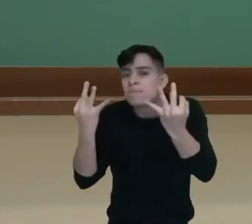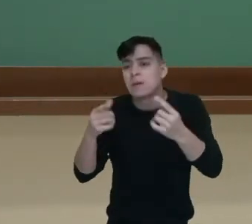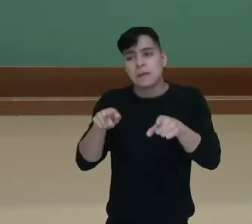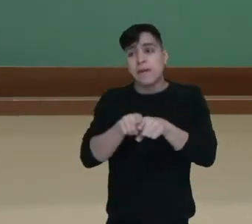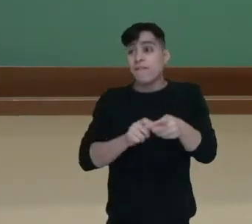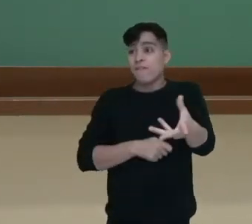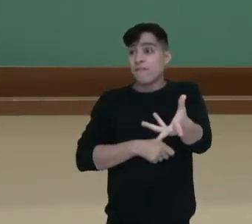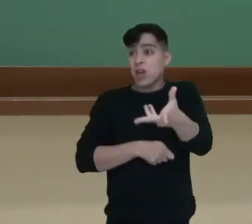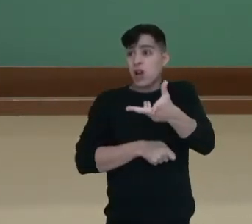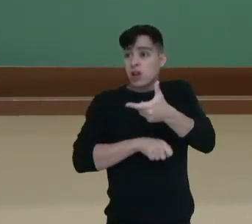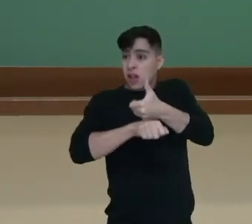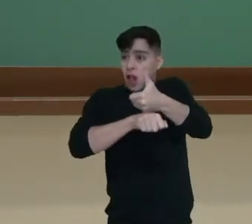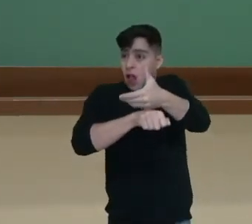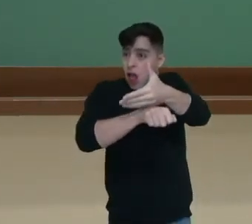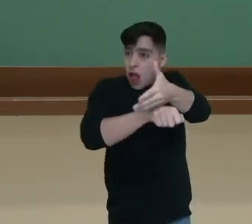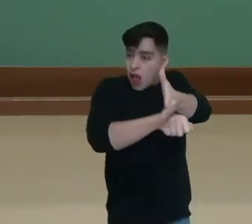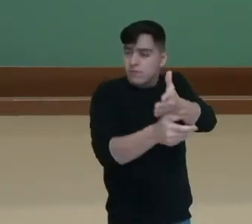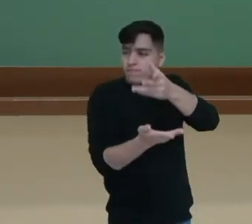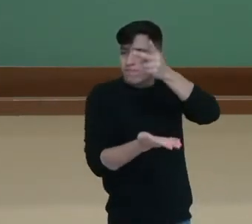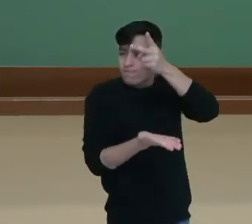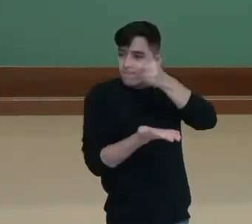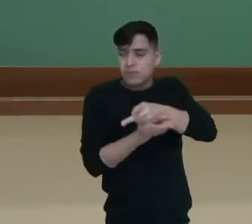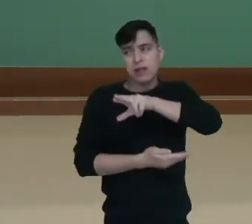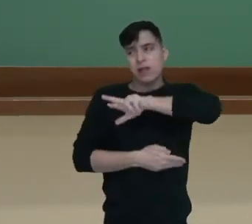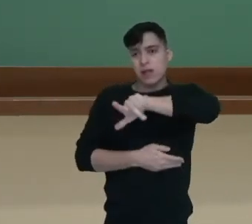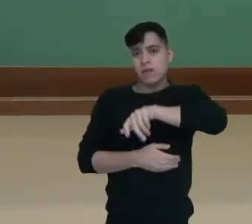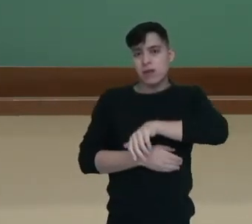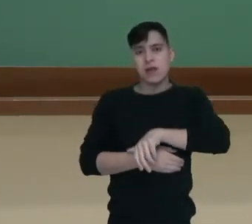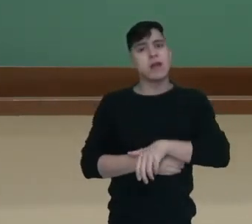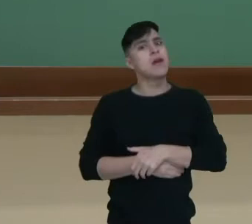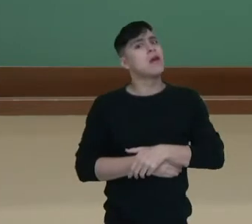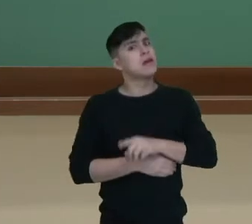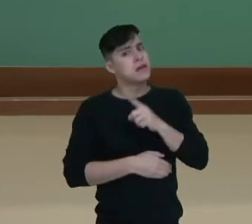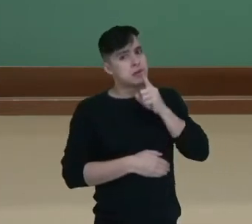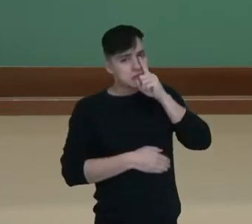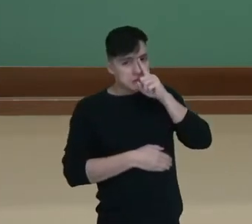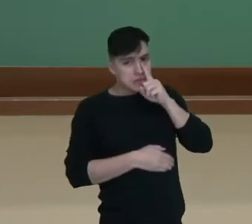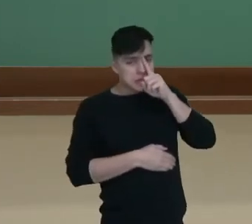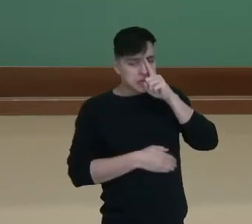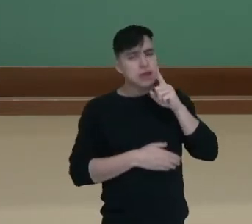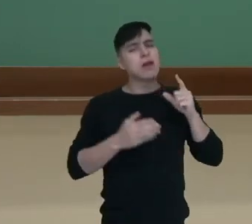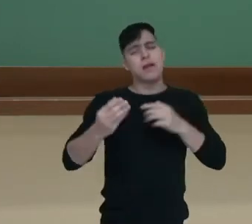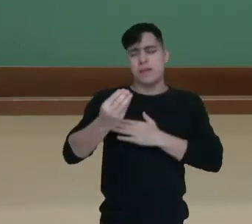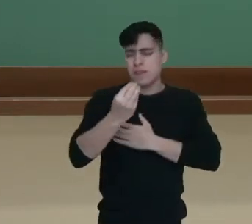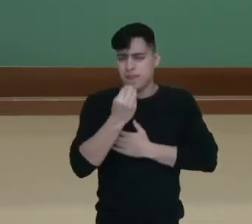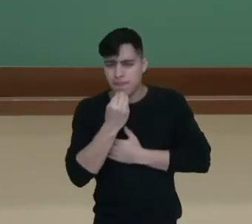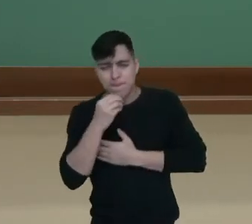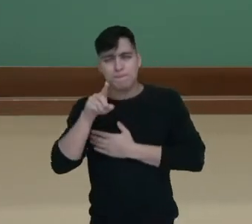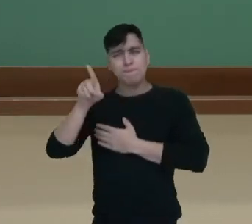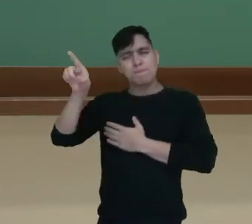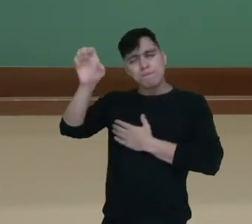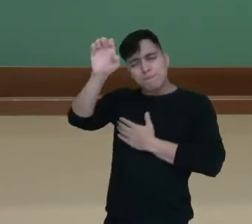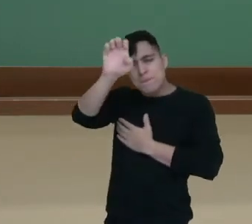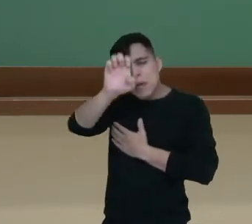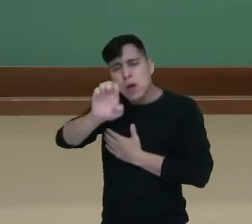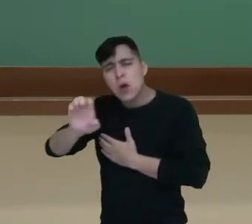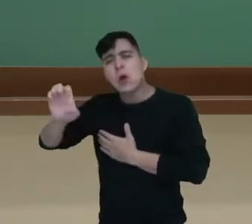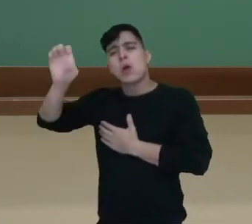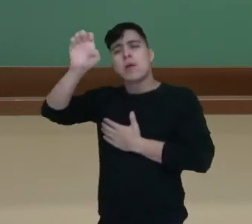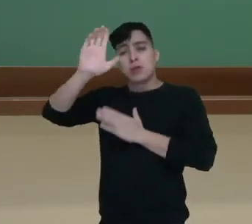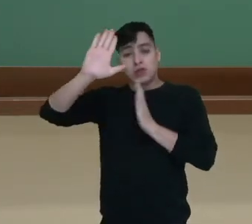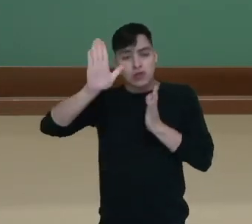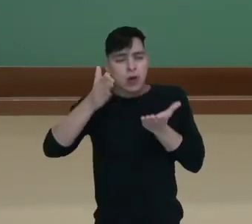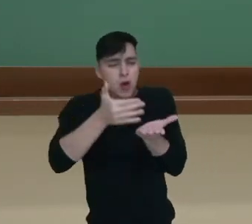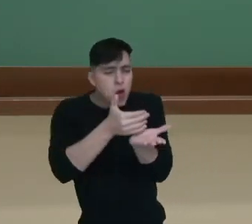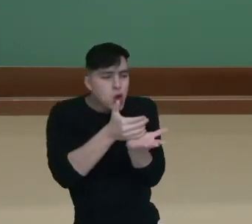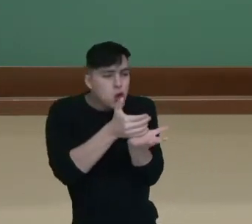constante, cara. Ah, ele pediu para morrer, né? Mas óbvio, né? Nós tínhamos um outro movimento na Europa, nós tínhamos uma outra concepção, né?